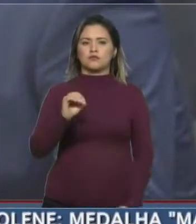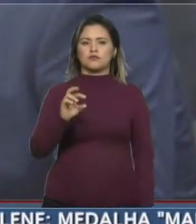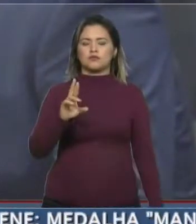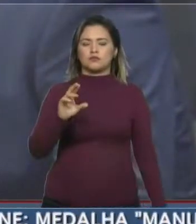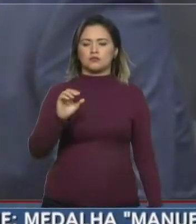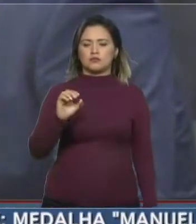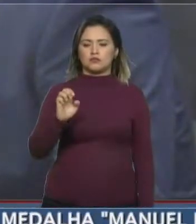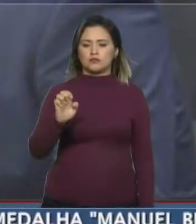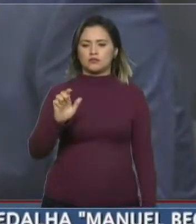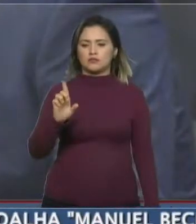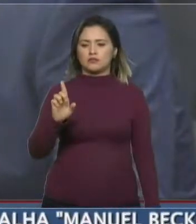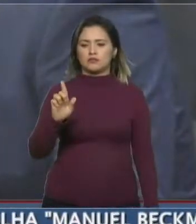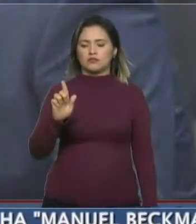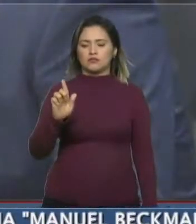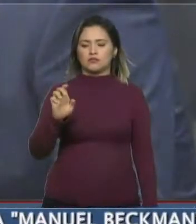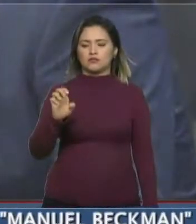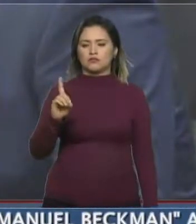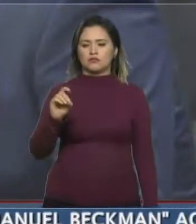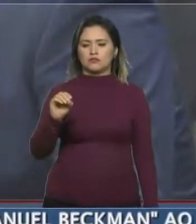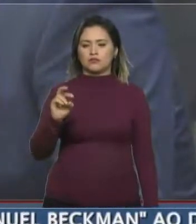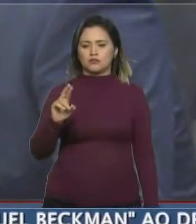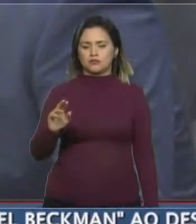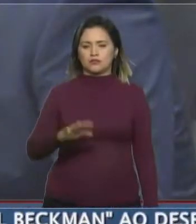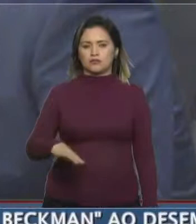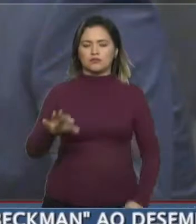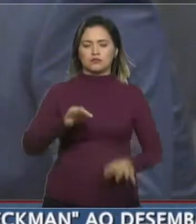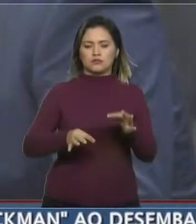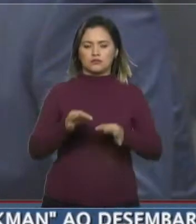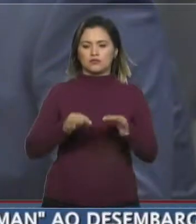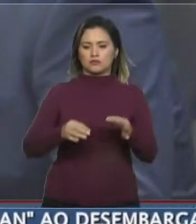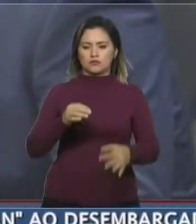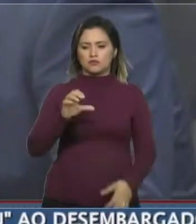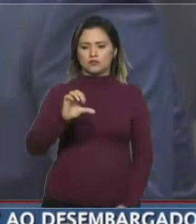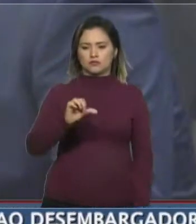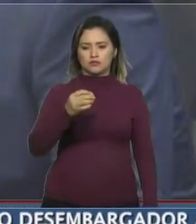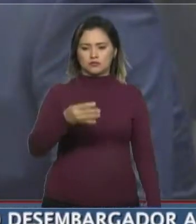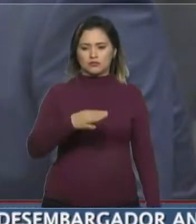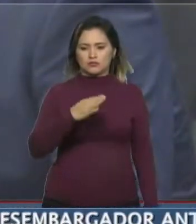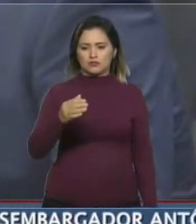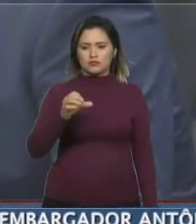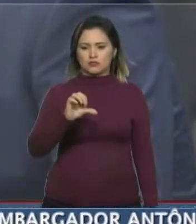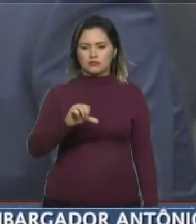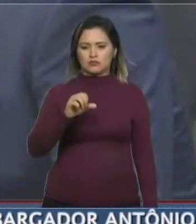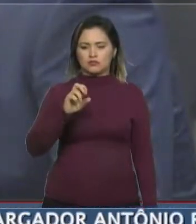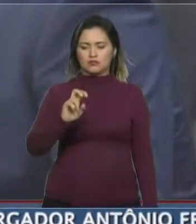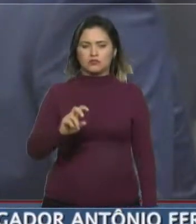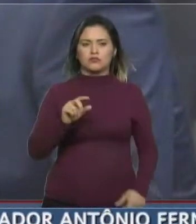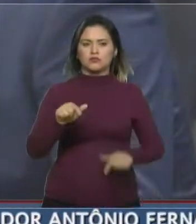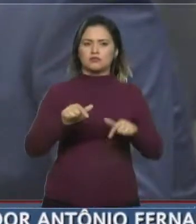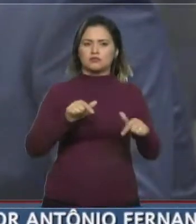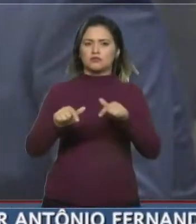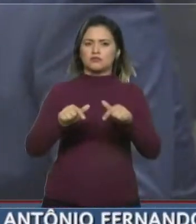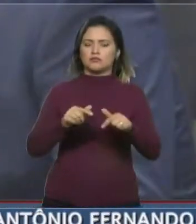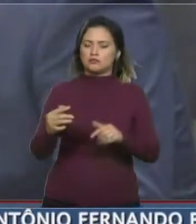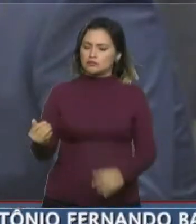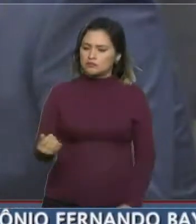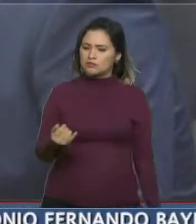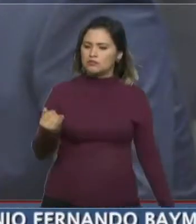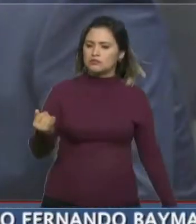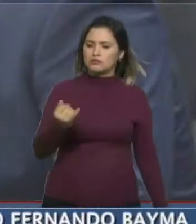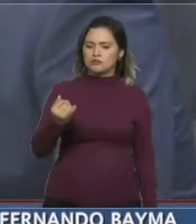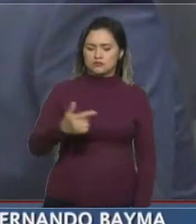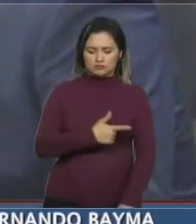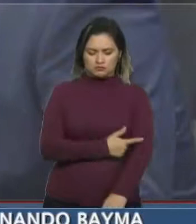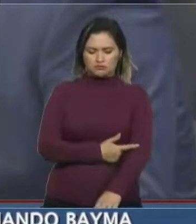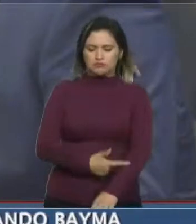o biênio 94-95, mais uma vez se destacou pelo trabalho realizado especialmente sob o aspecto disciplinar. Instaurou os